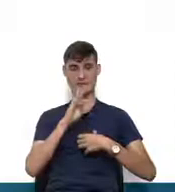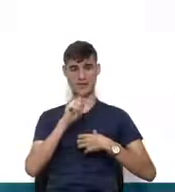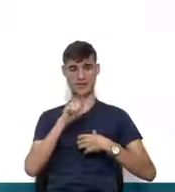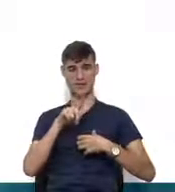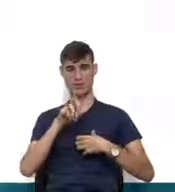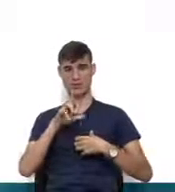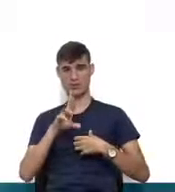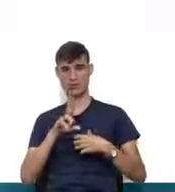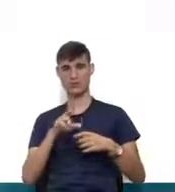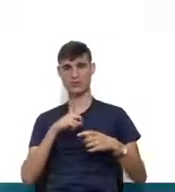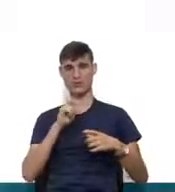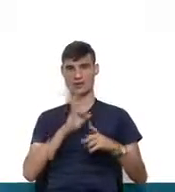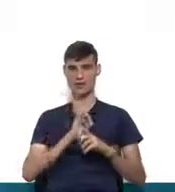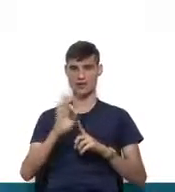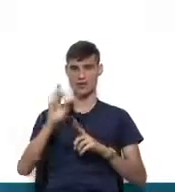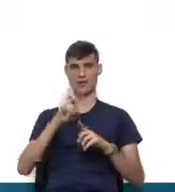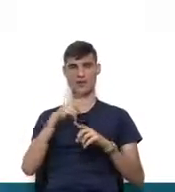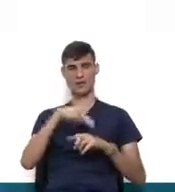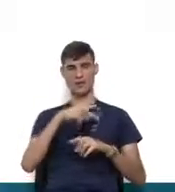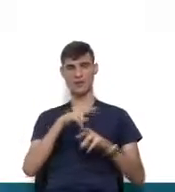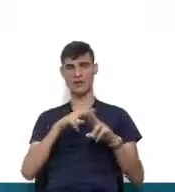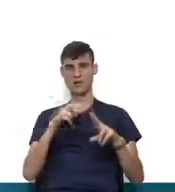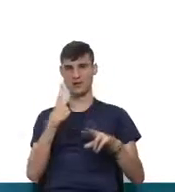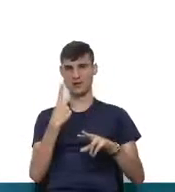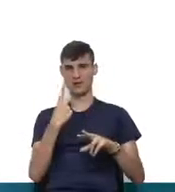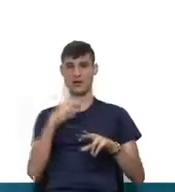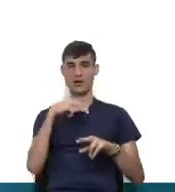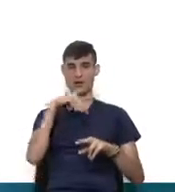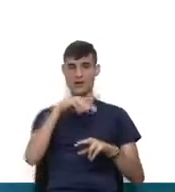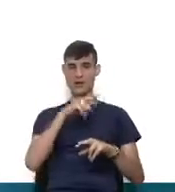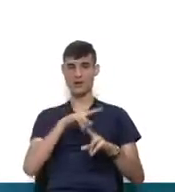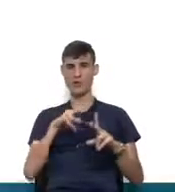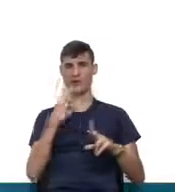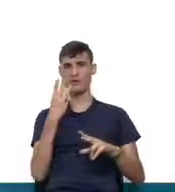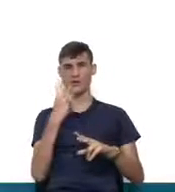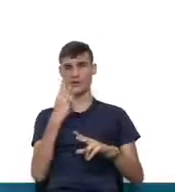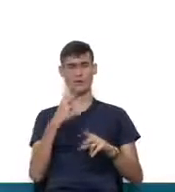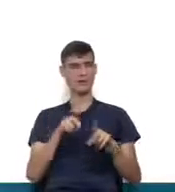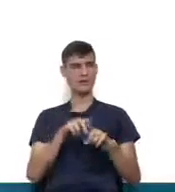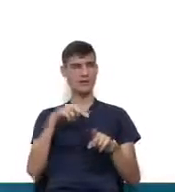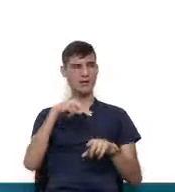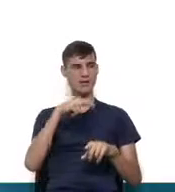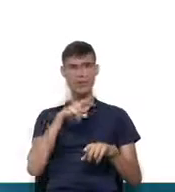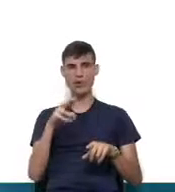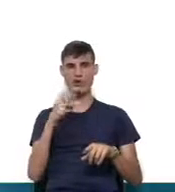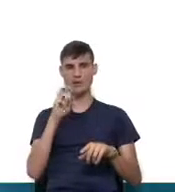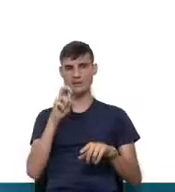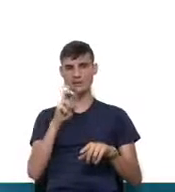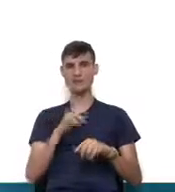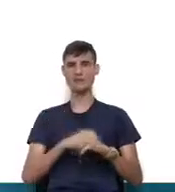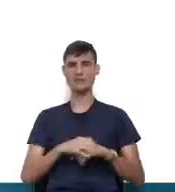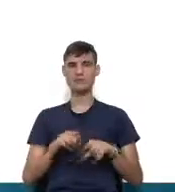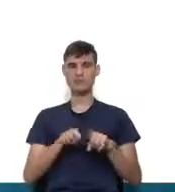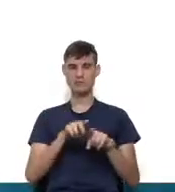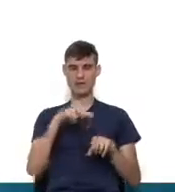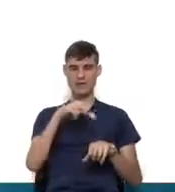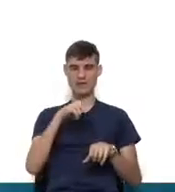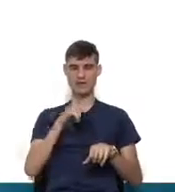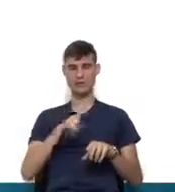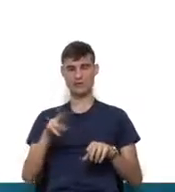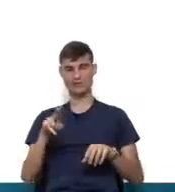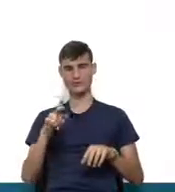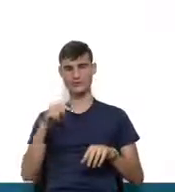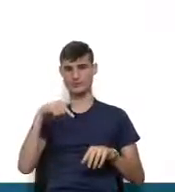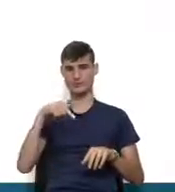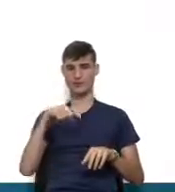Taylor de graus n igual a 1, n igual a 3, n igual a 5, n igual a